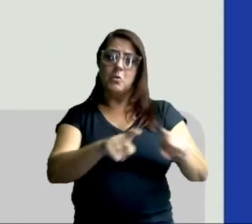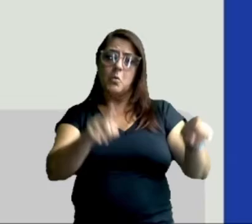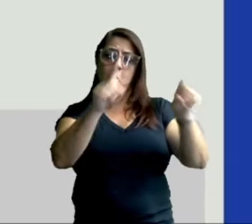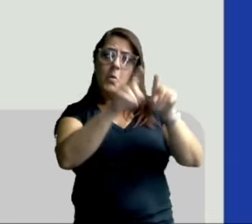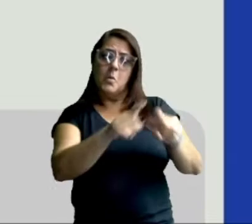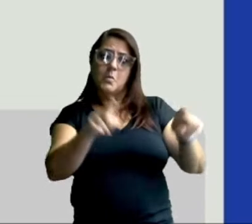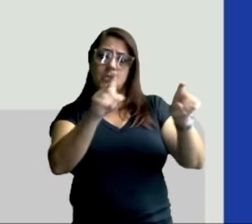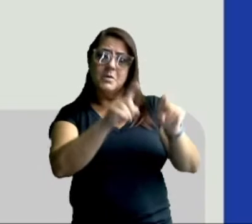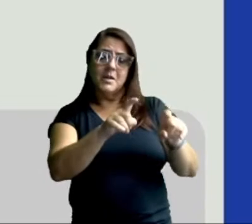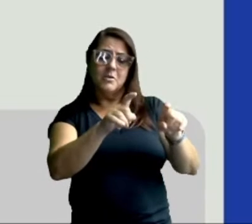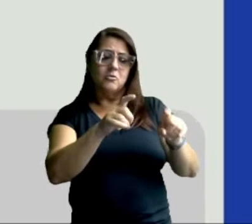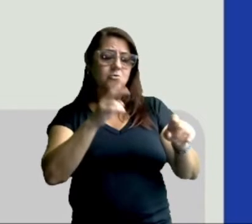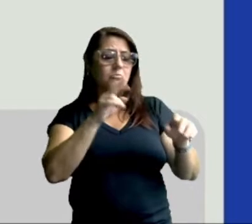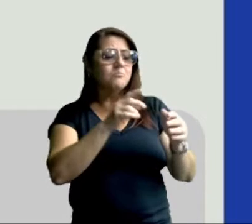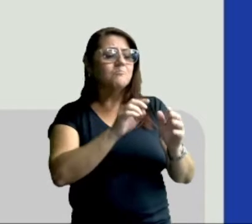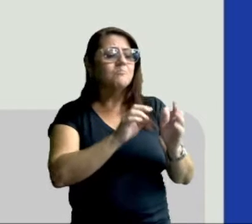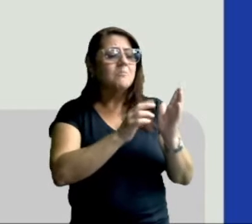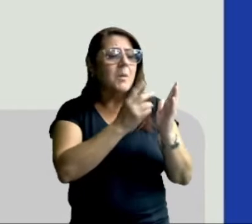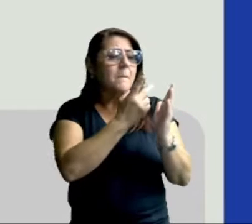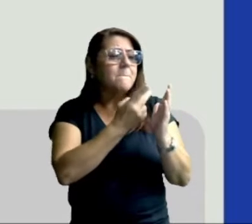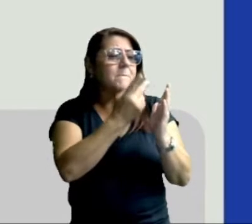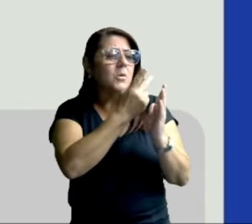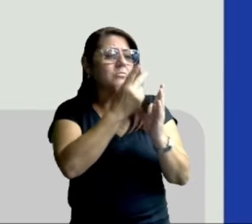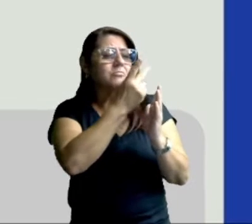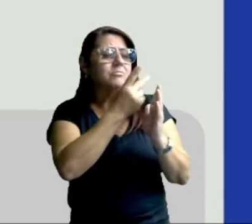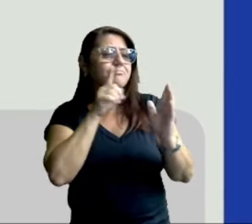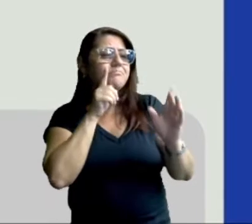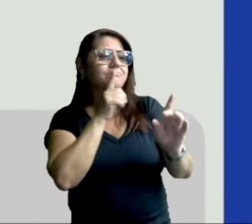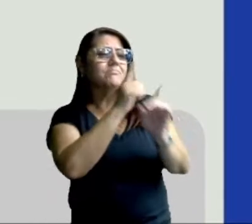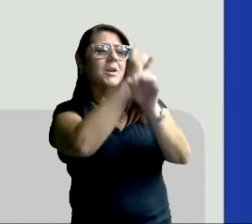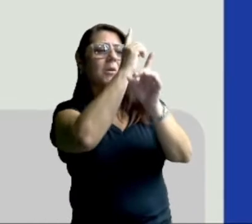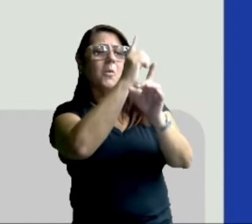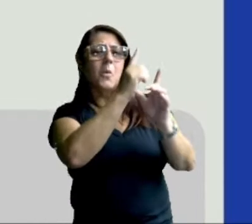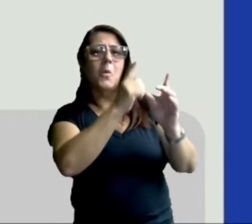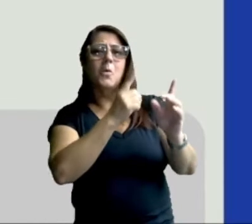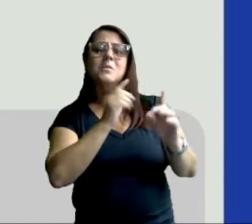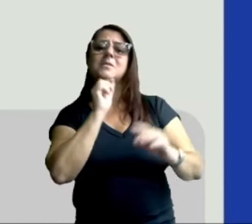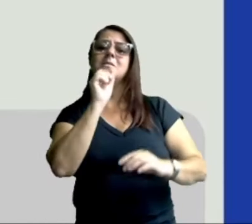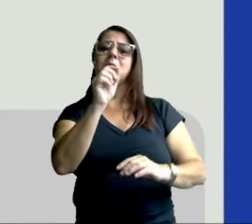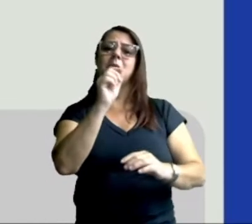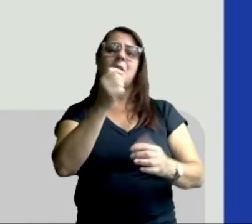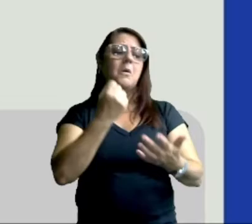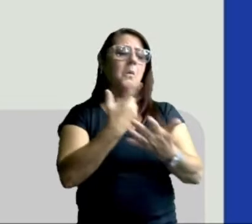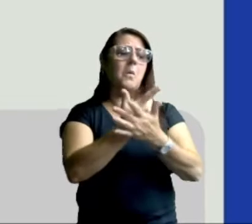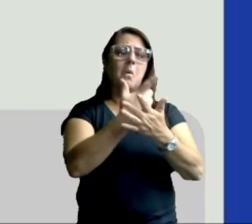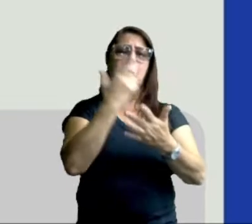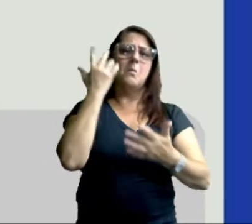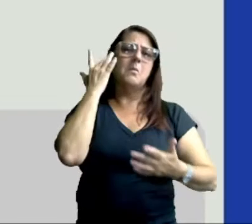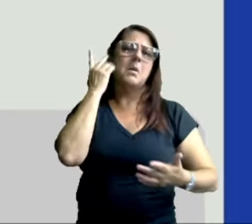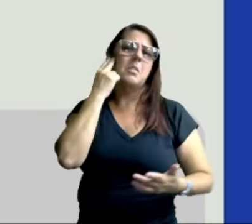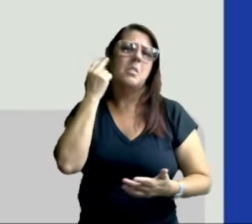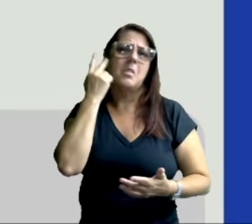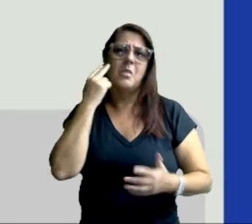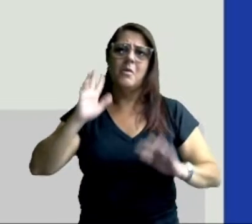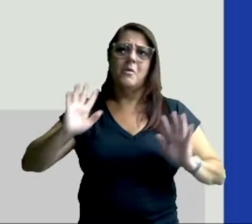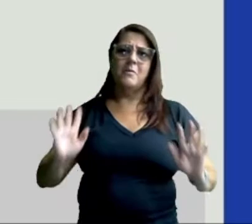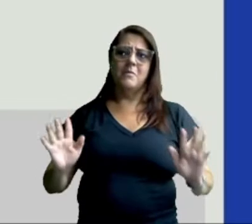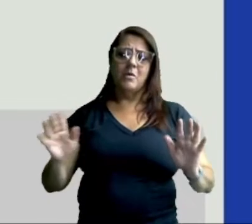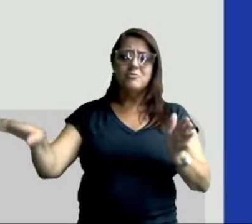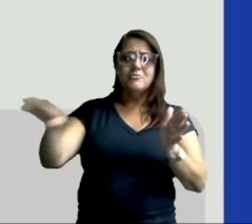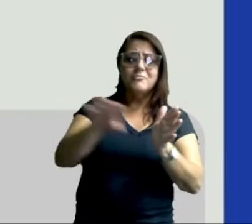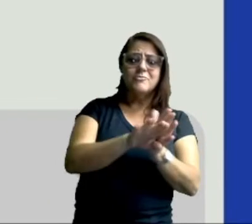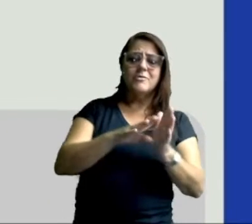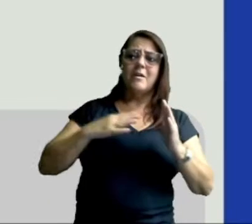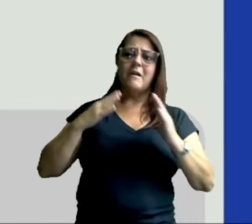de um computador, a gente consegue comprar vários produtos e esses produtos chegam no conforto da nossa casa,